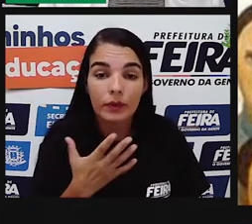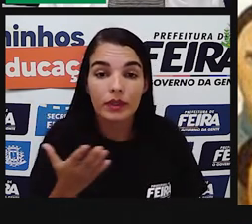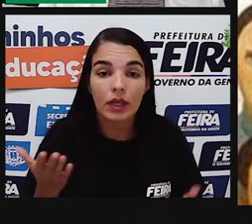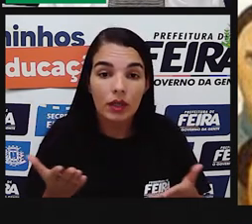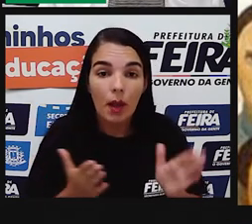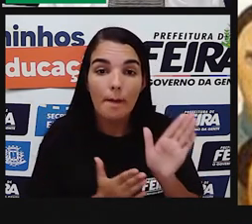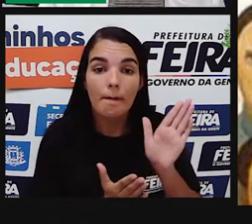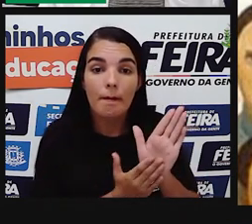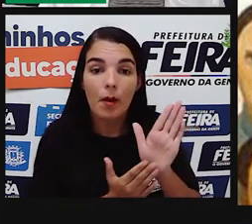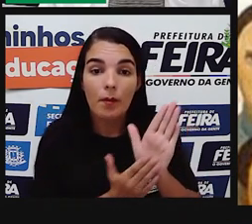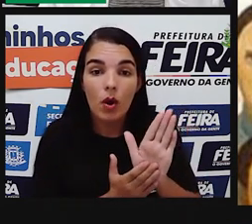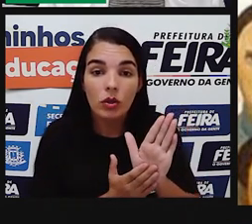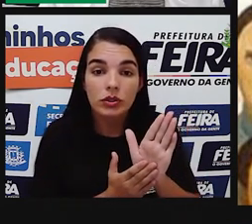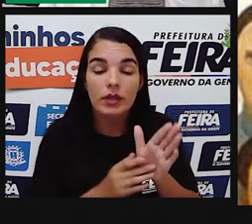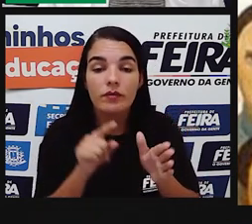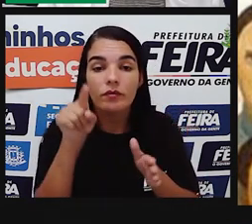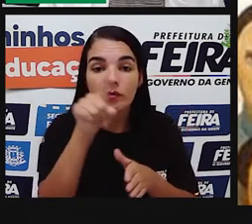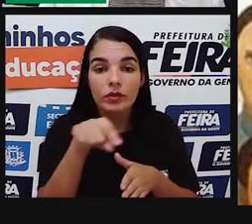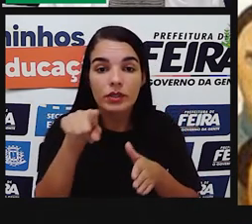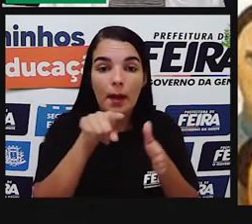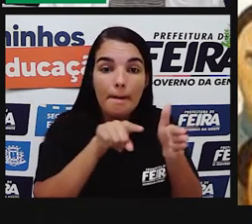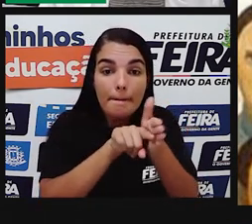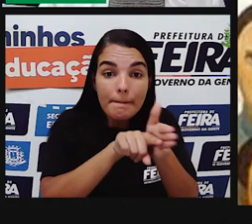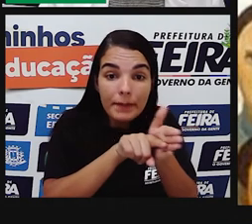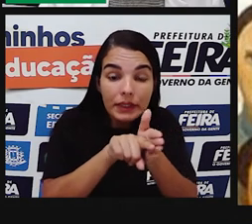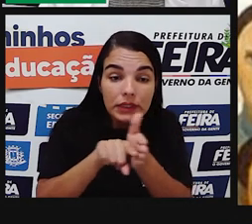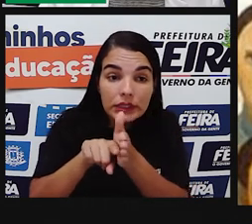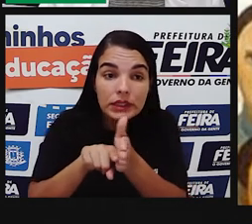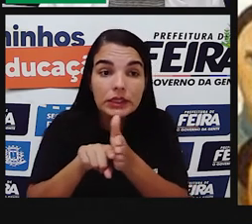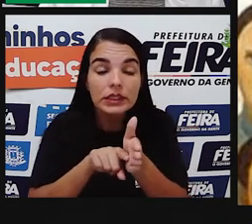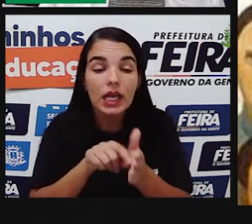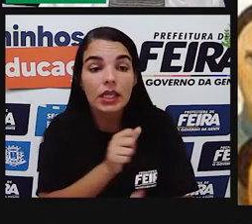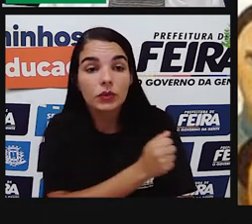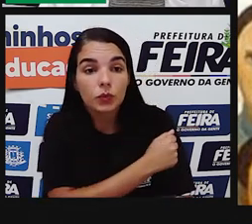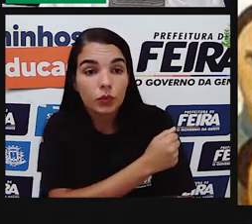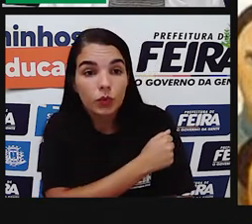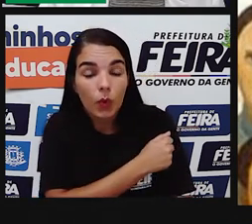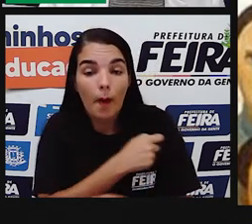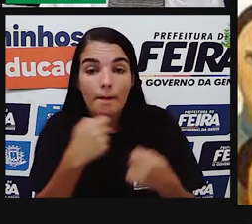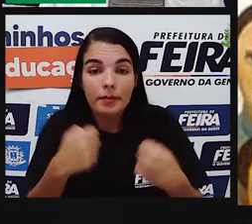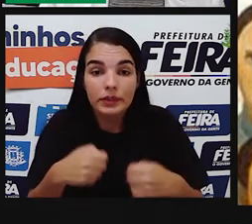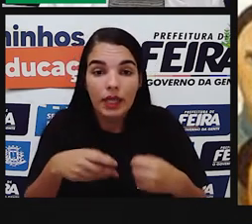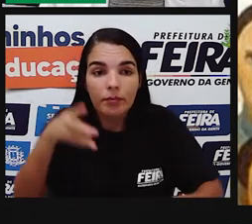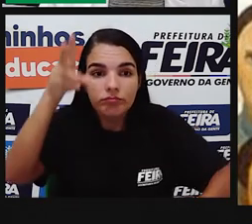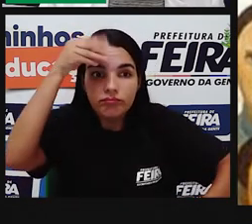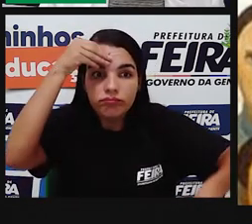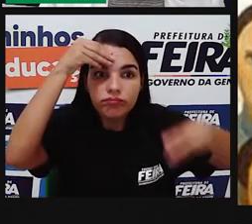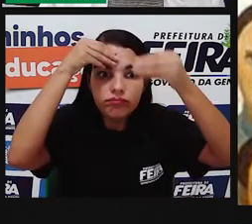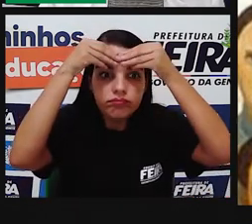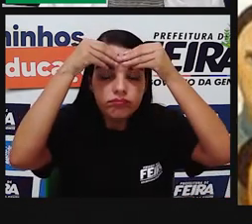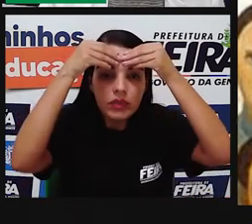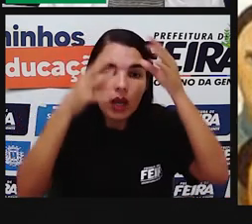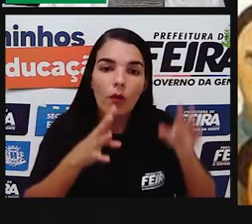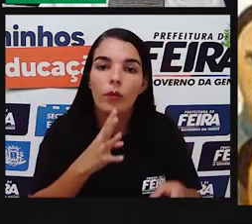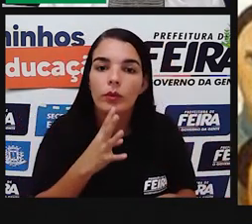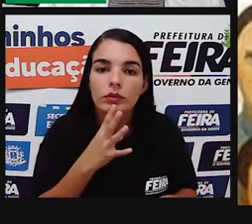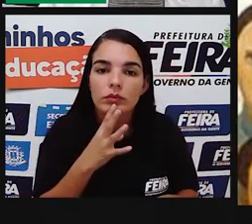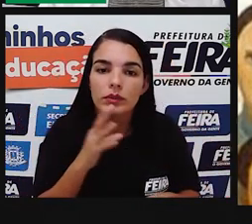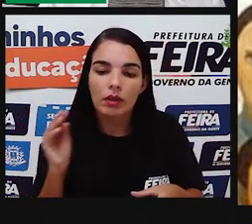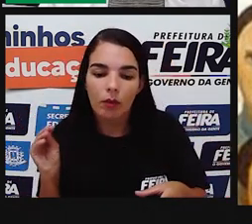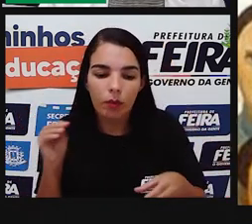uma pesquisa para vocês estudantes enriquecerem um pouquinho e trazerem um pouco mais de conhecimento